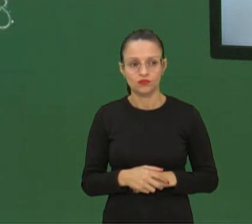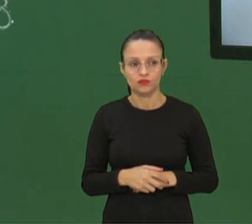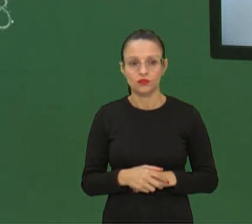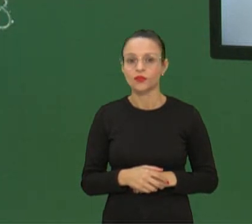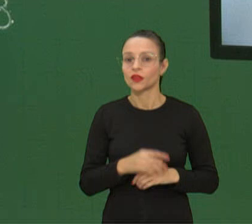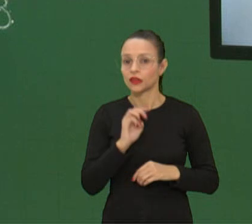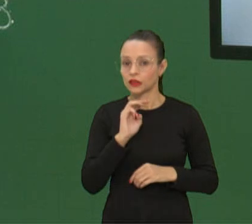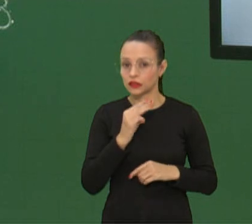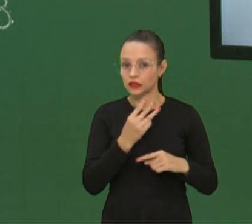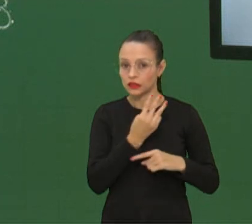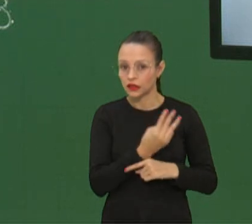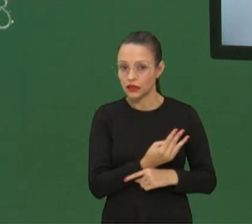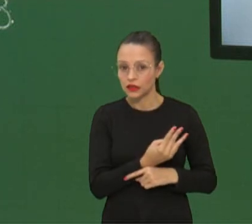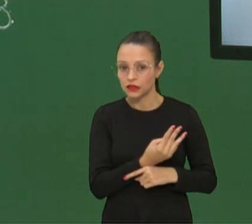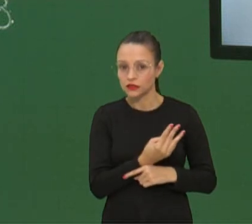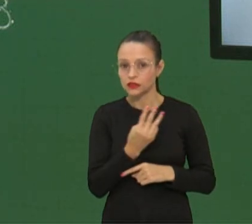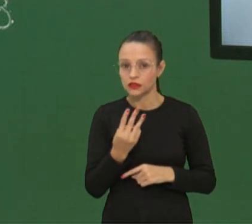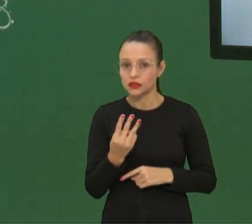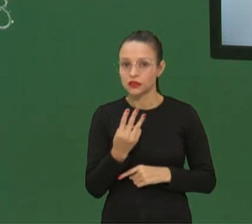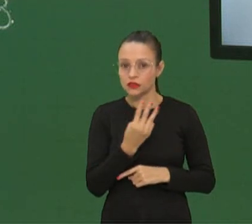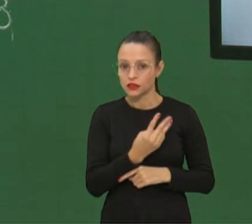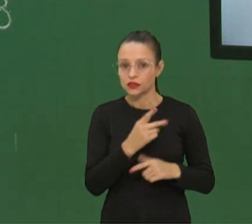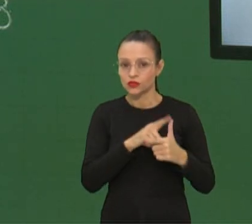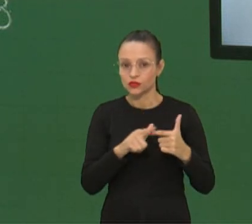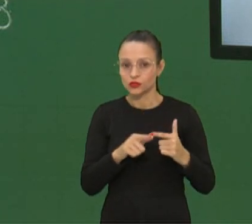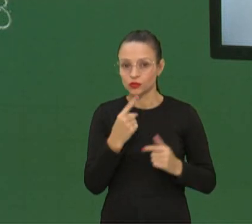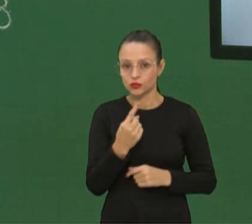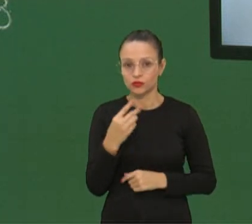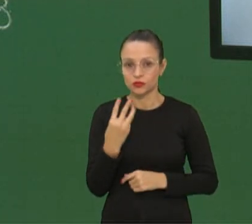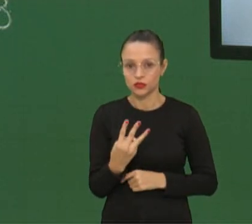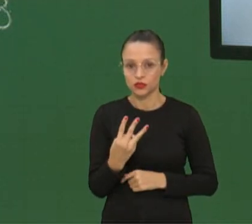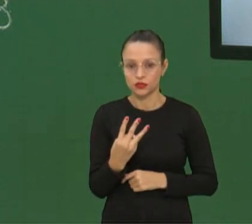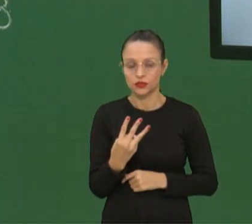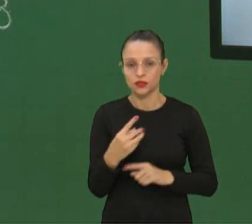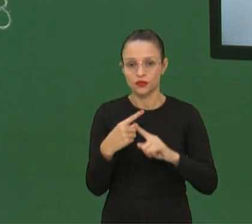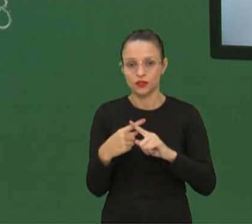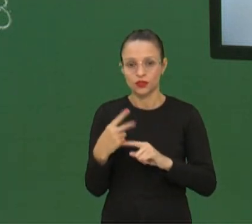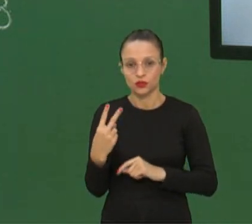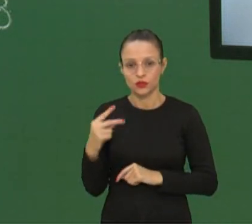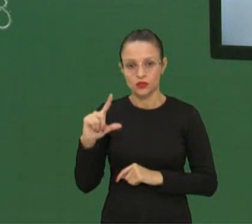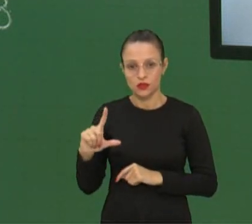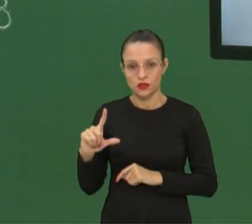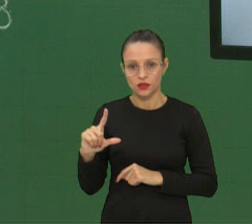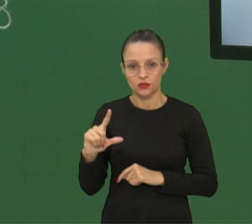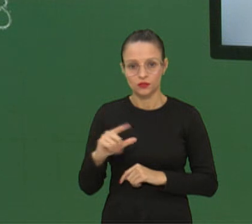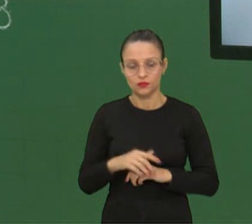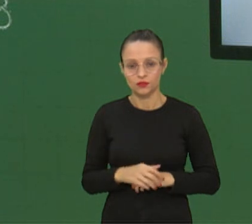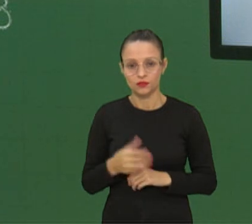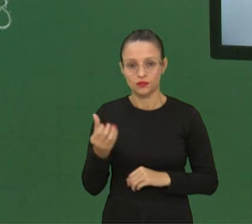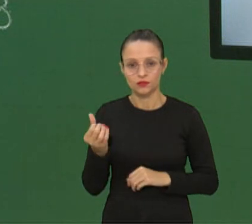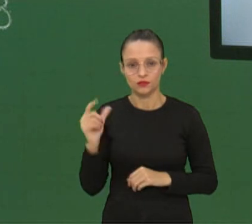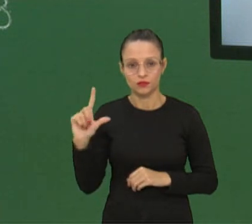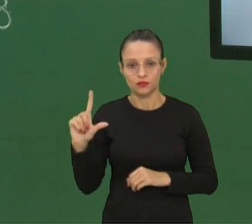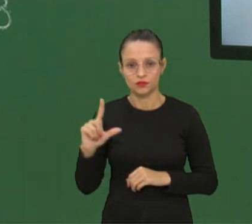todo mundo. Então, ó, 3 dividido por 1, 3. 3 vezes 2L,